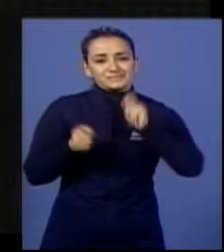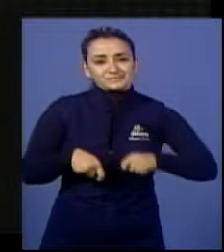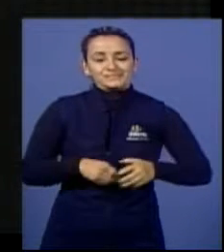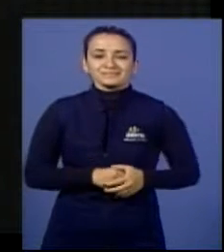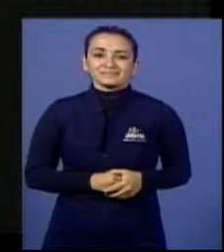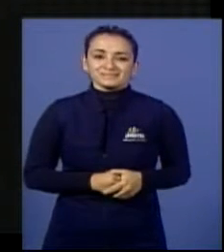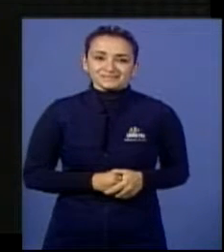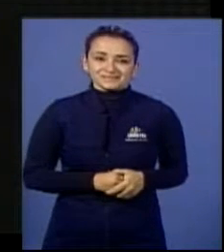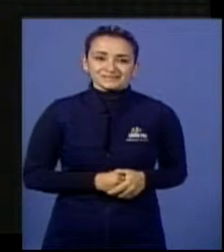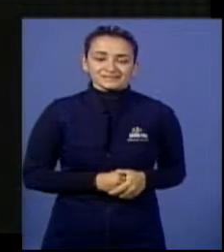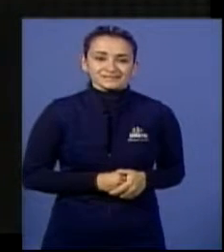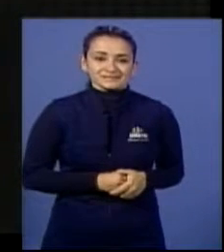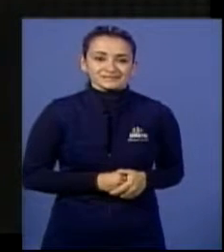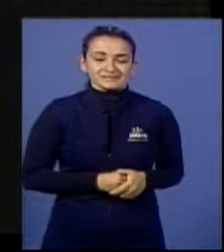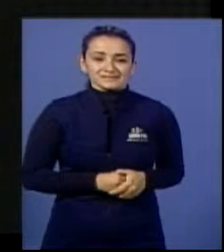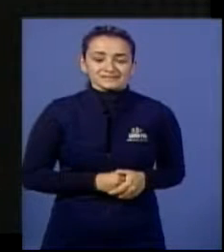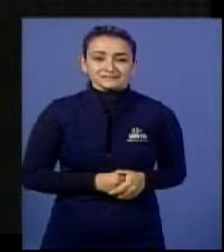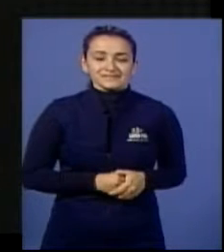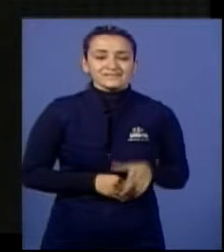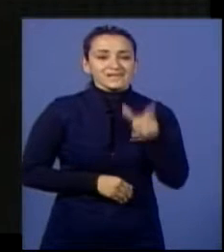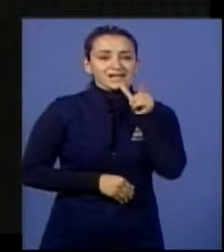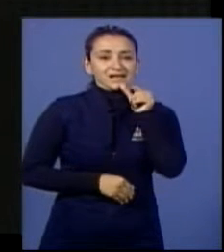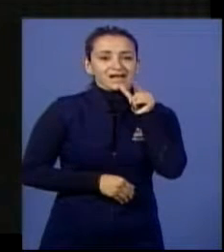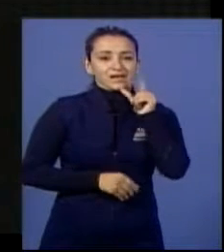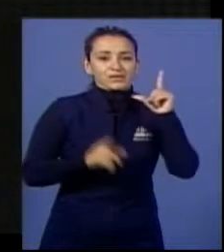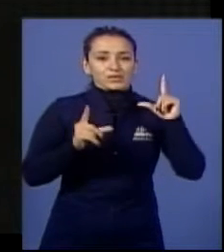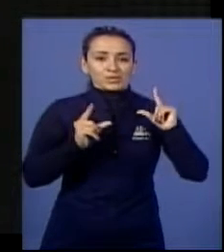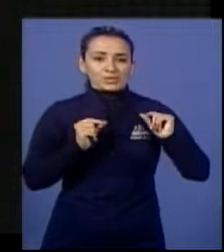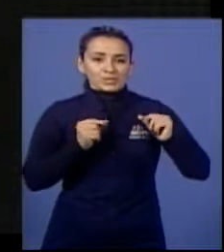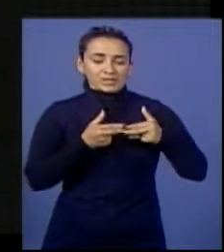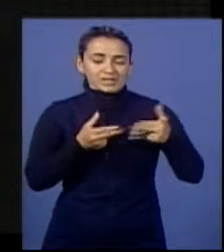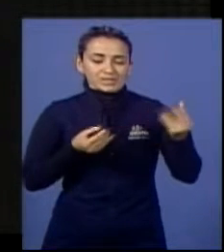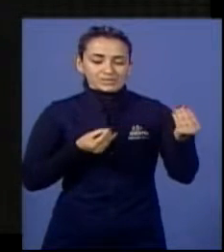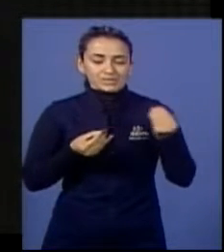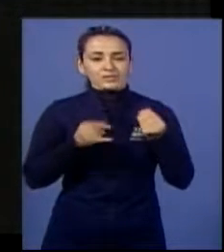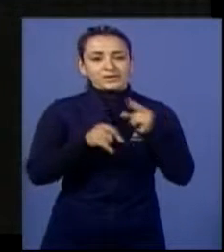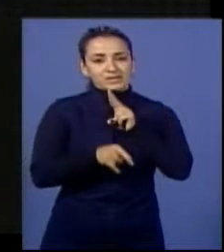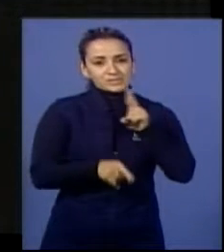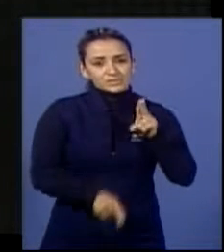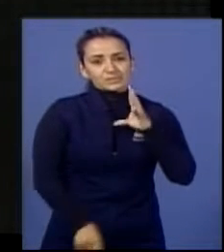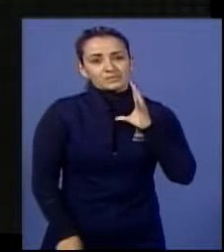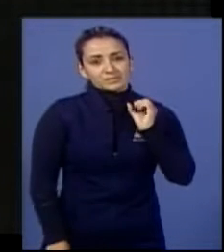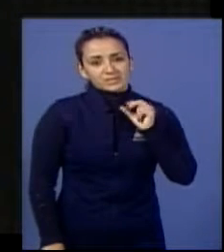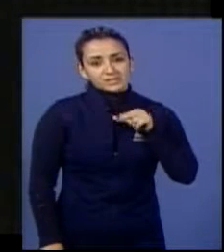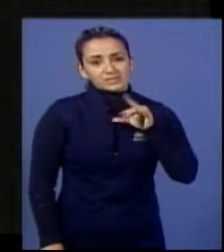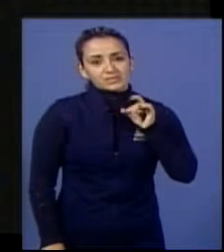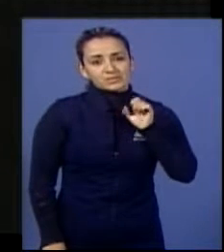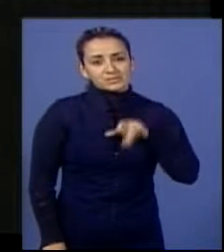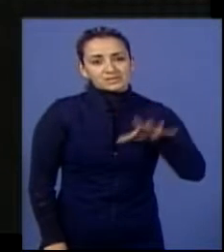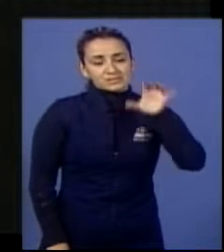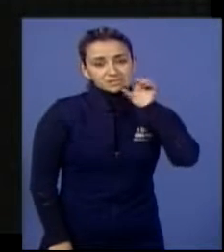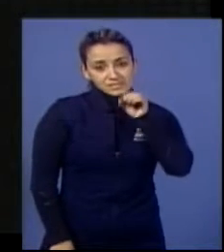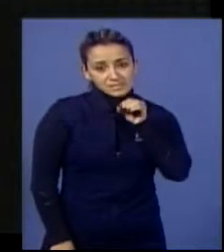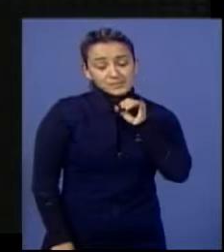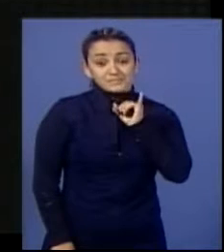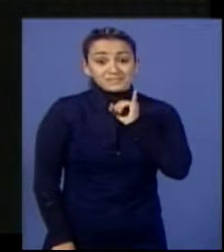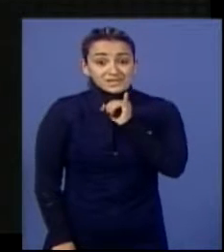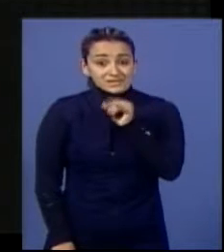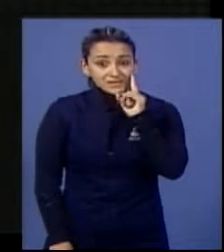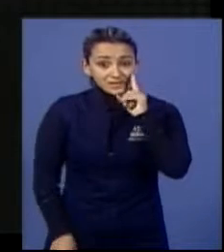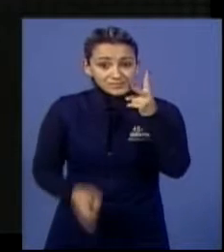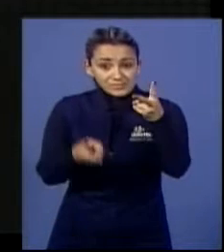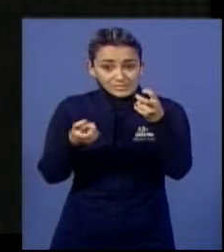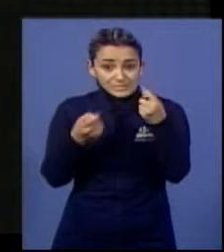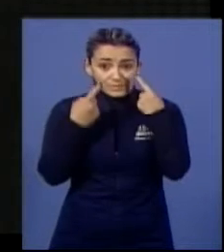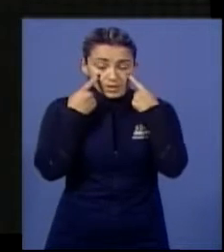Troço de vapor? Saída de água, eliminação de água na reação. Então, quando ocorrer a reação de ácido mais álcool,